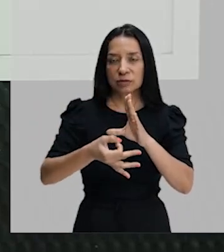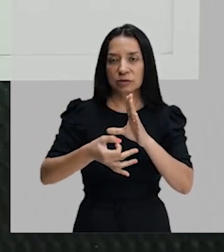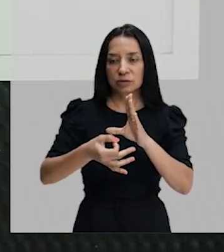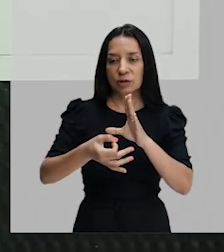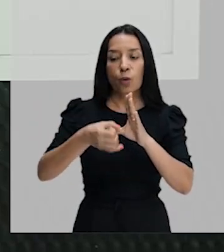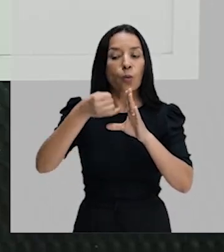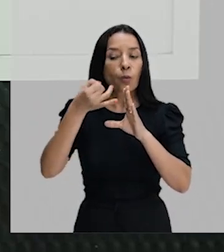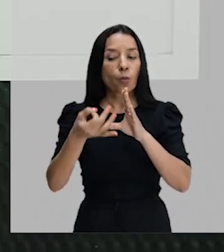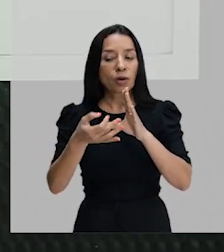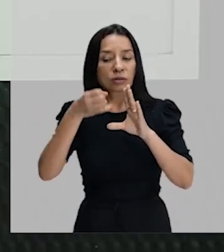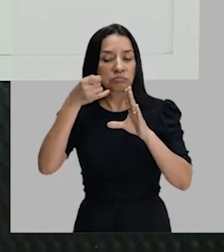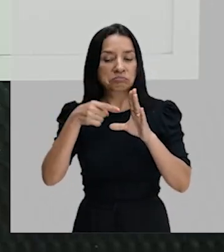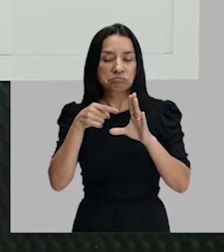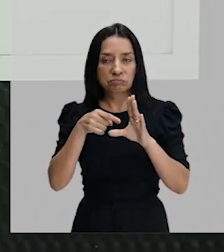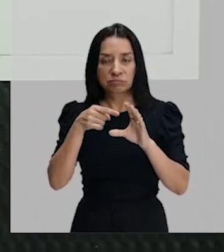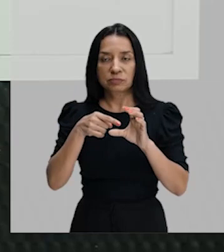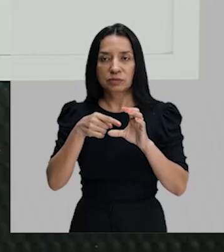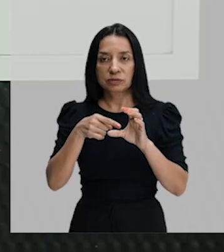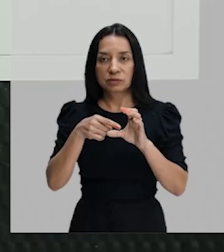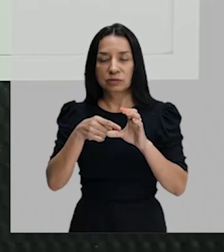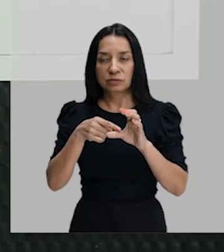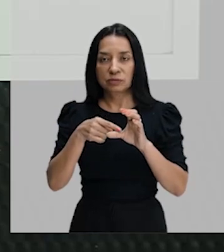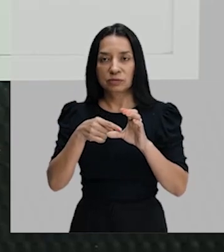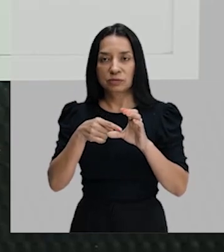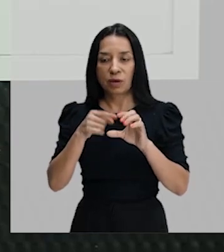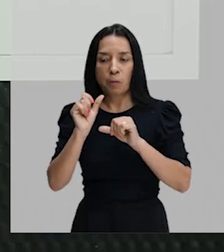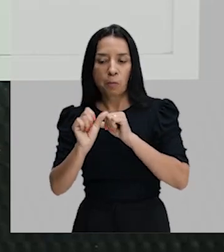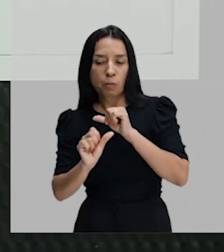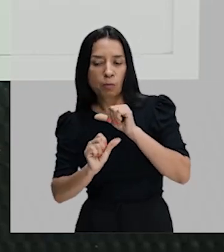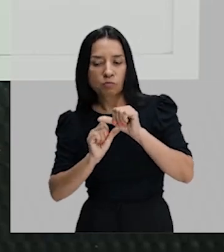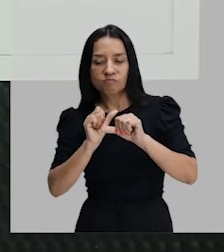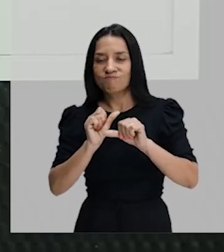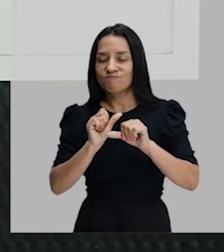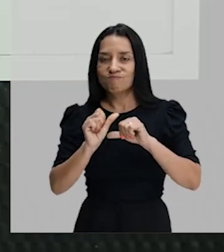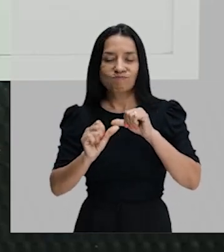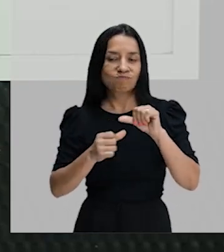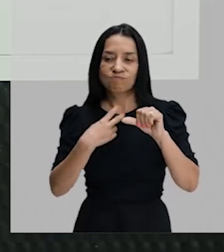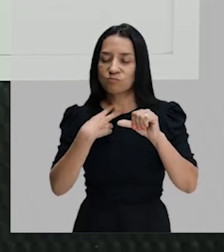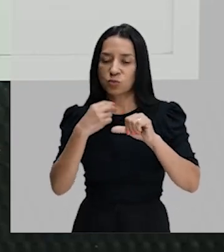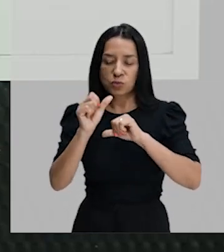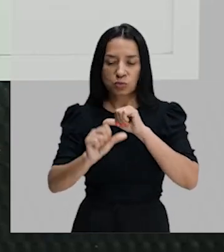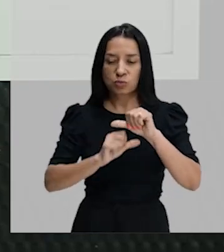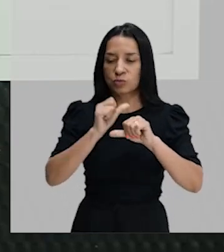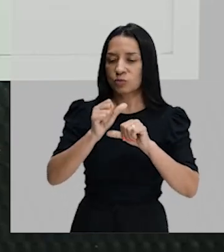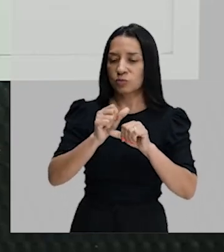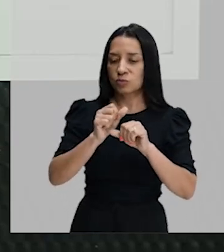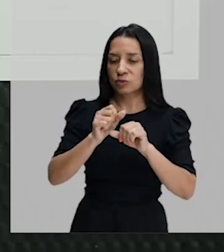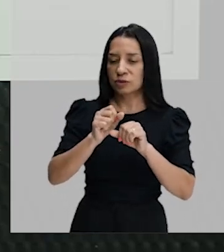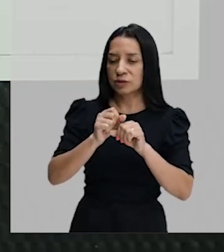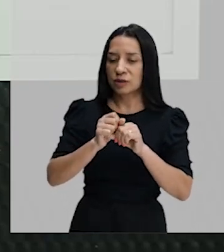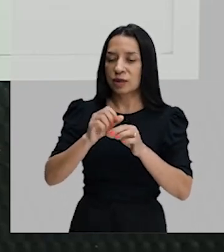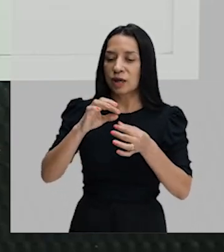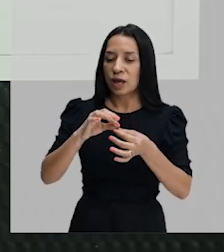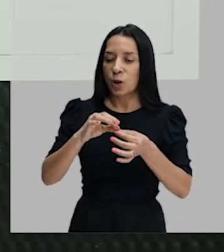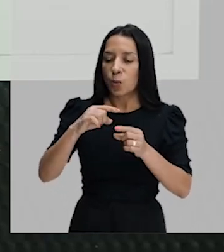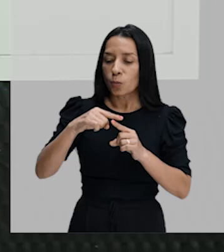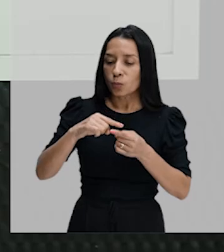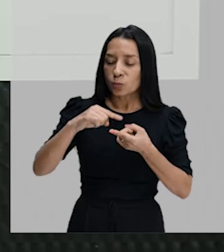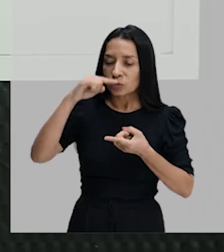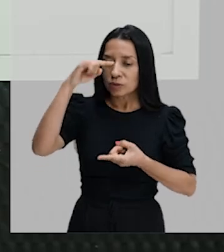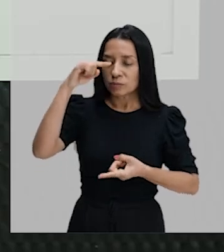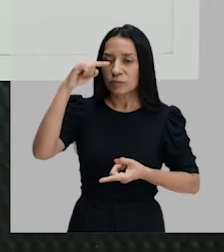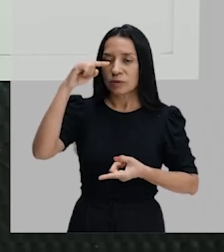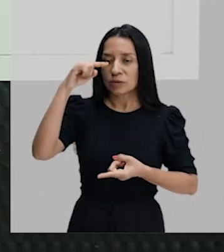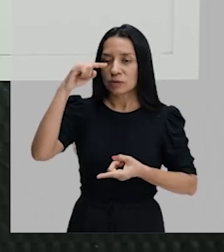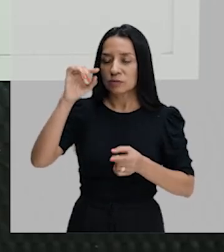direção e sentido. Sem mudar o seu tamanho, sem mudar a sua reta de orientação e sem mudar o seu sentido, né? Sem mudar para